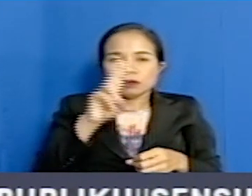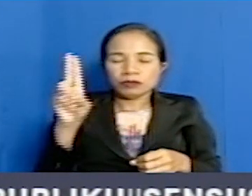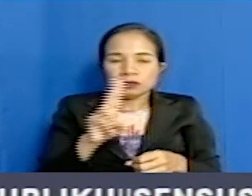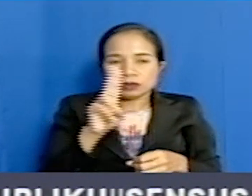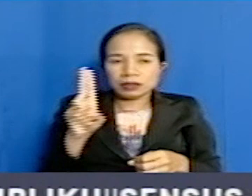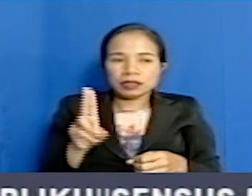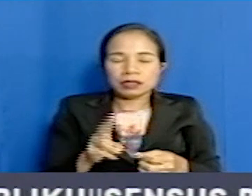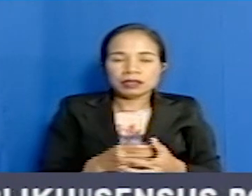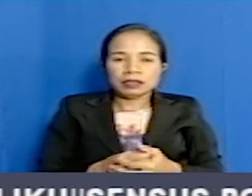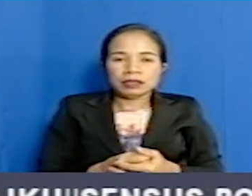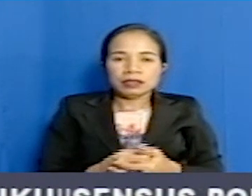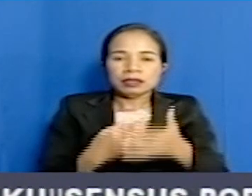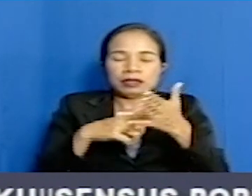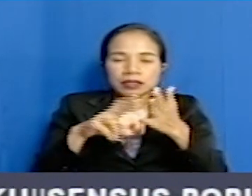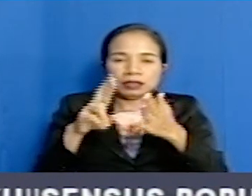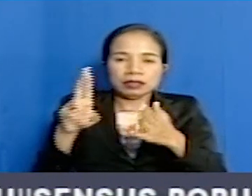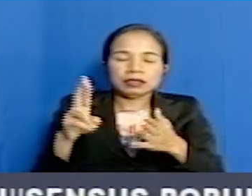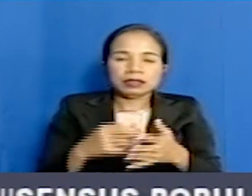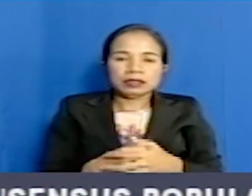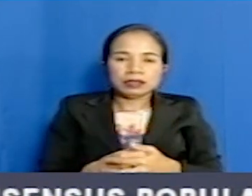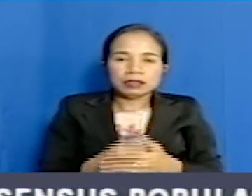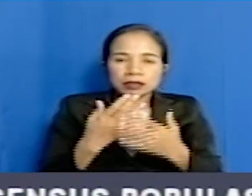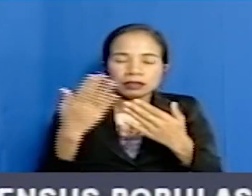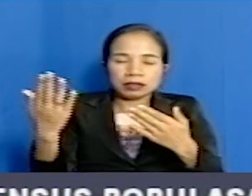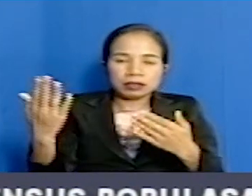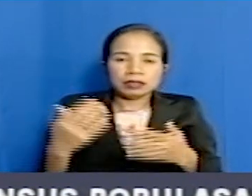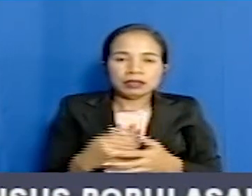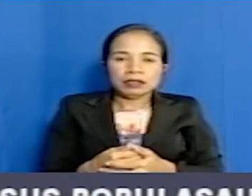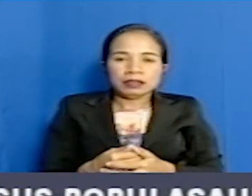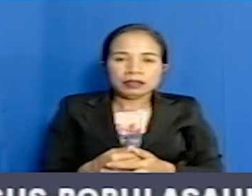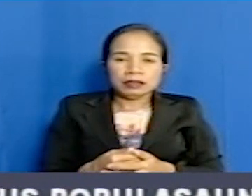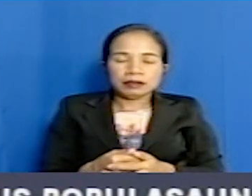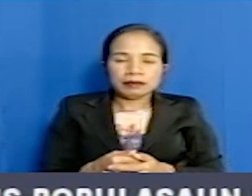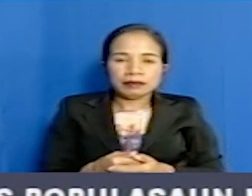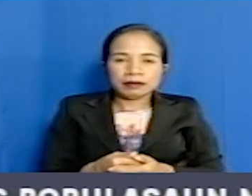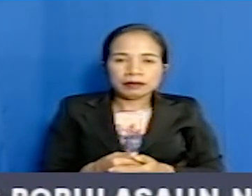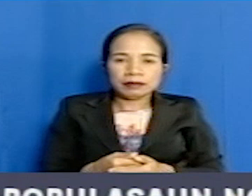utilização na regista armas tamunasai.